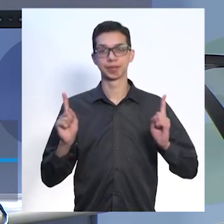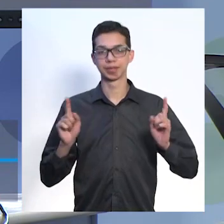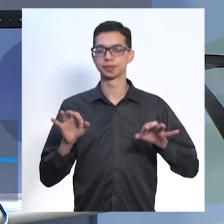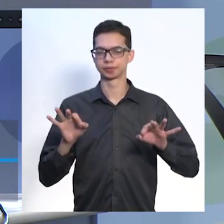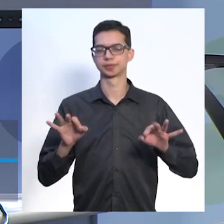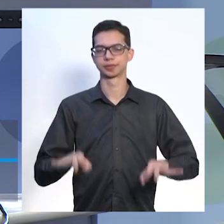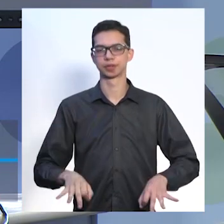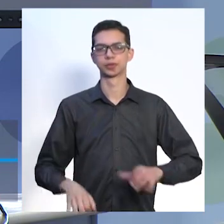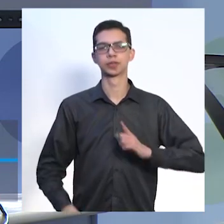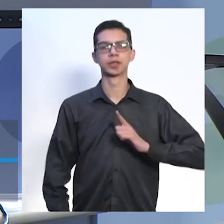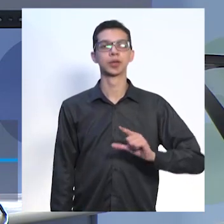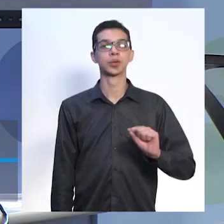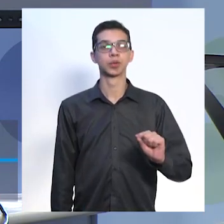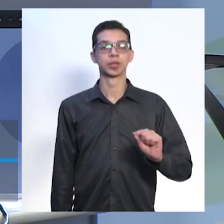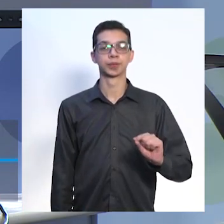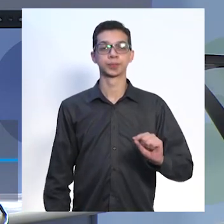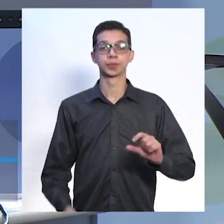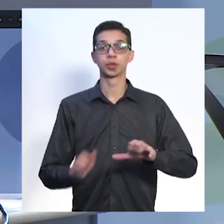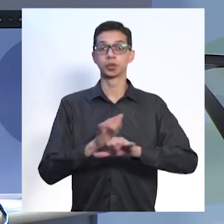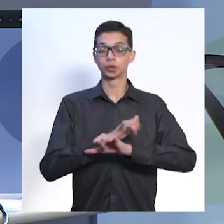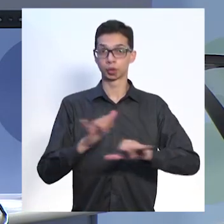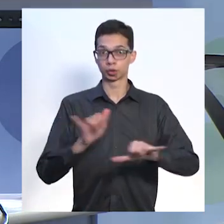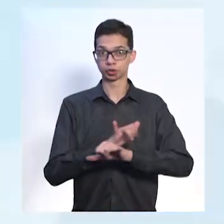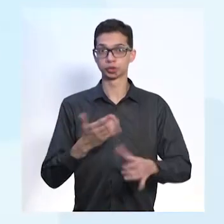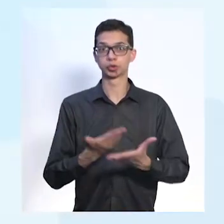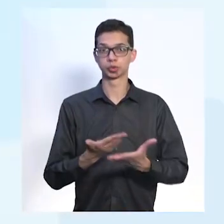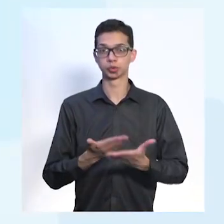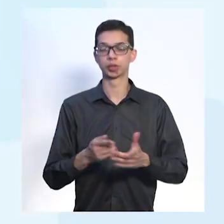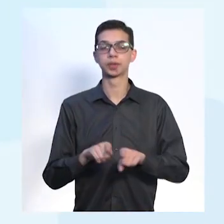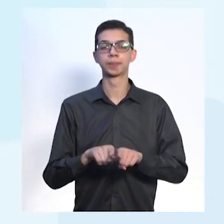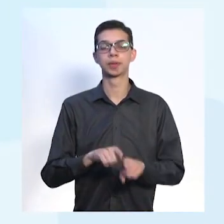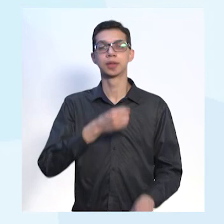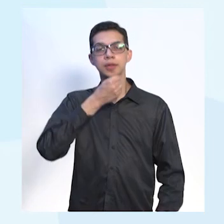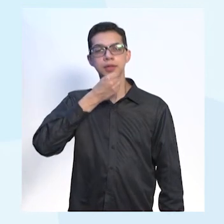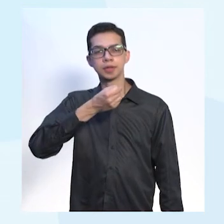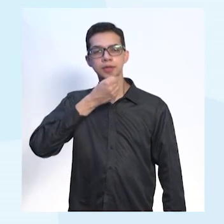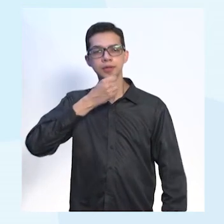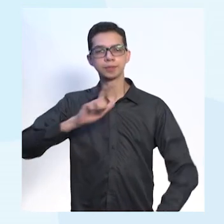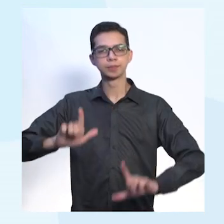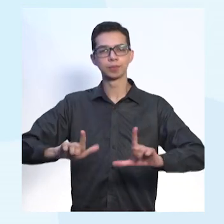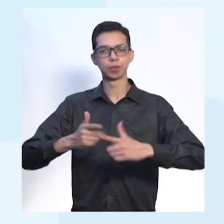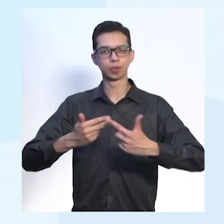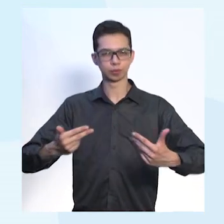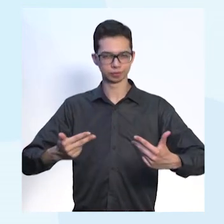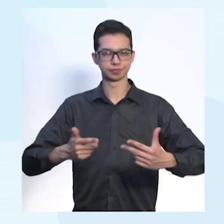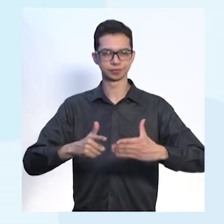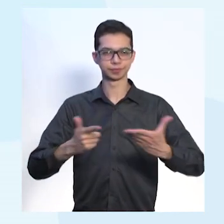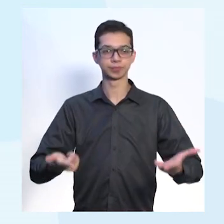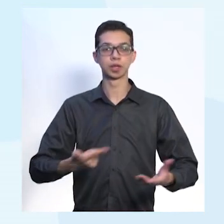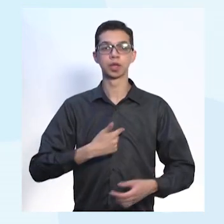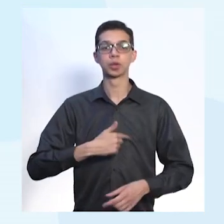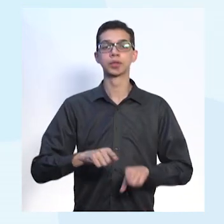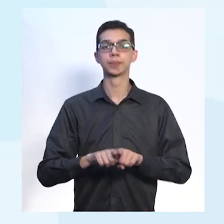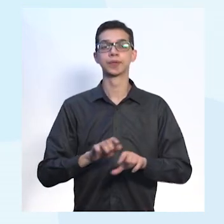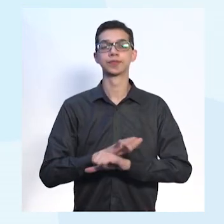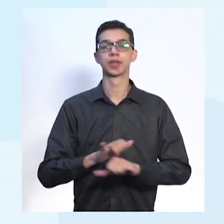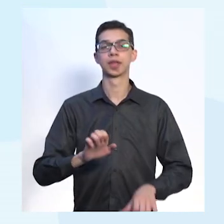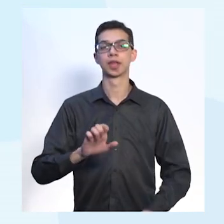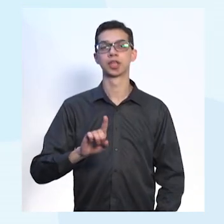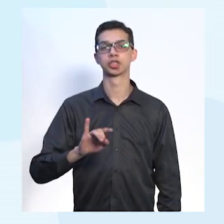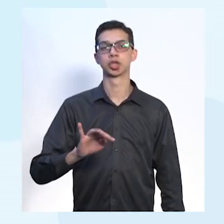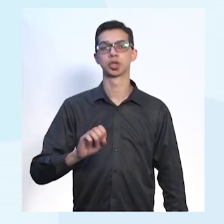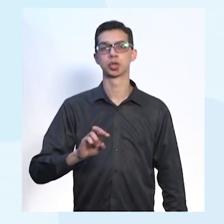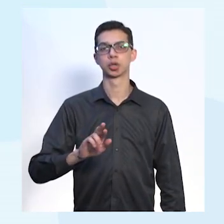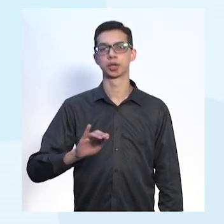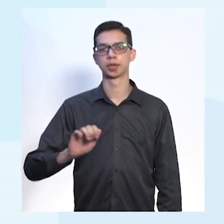ó, notícia que nós estudamos, reportagem. Eu coloquei editorial, mas acho que eu fiz uma confusão com a do oitavo, porque editorial a gente fez